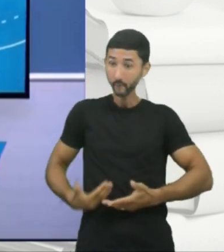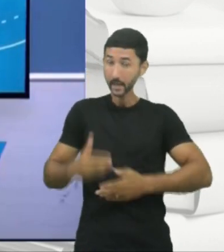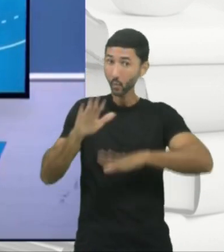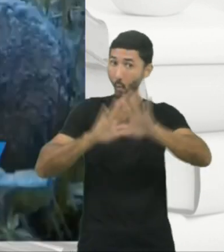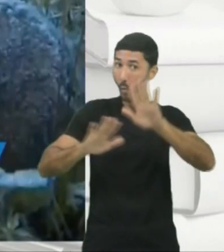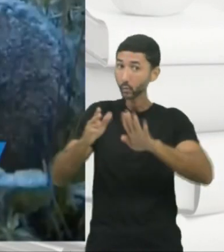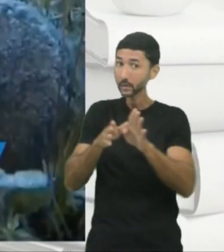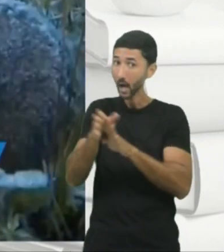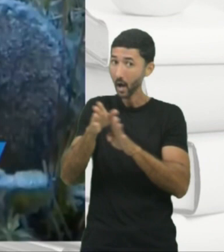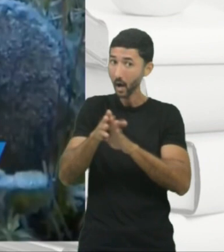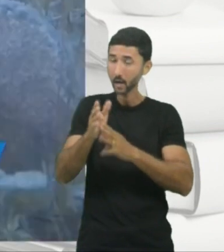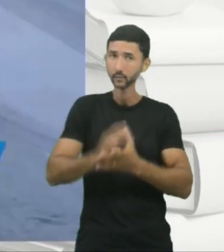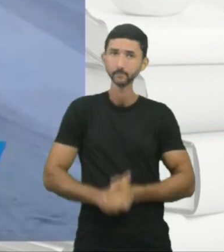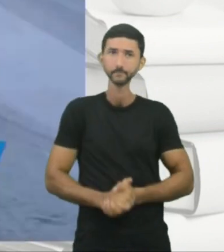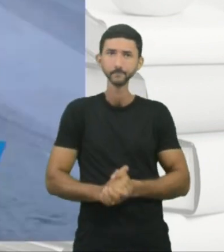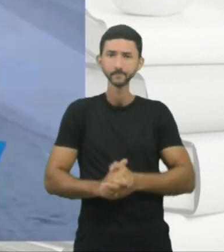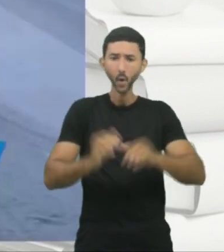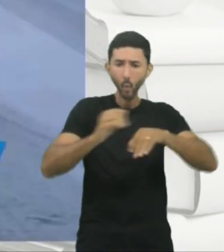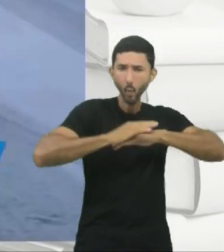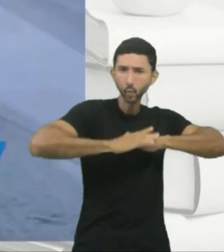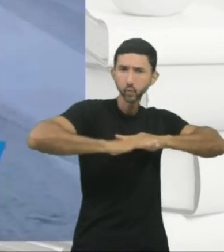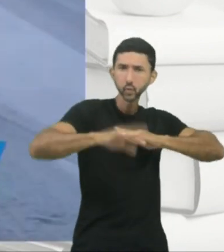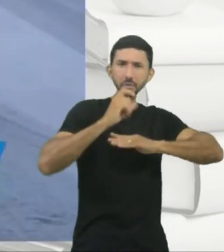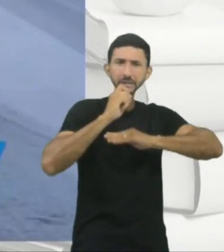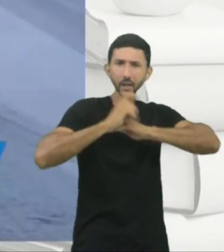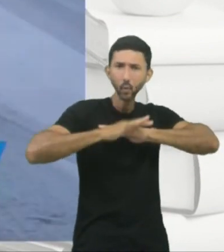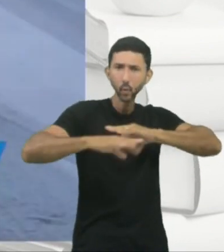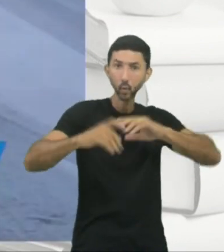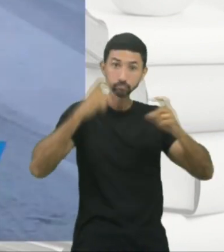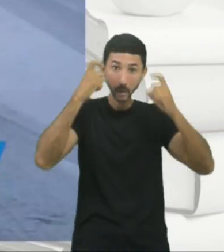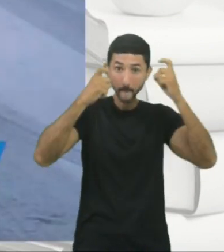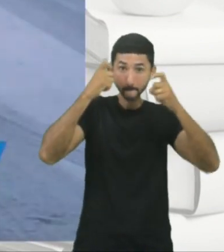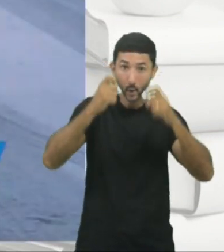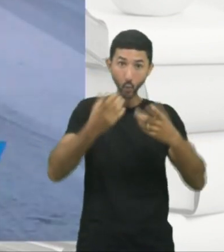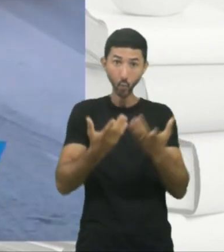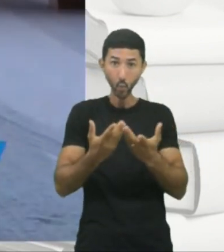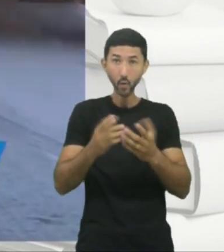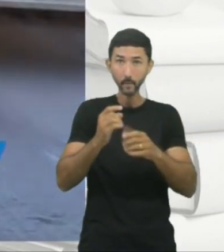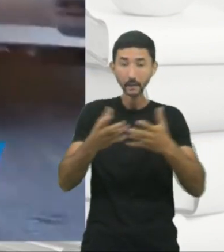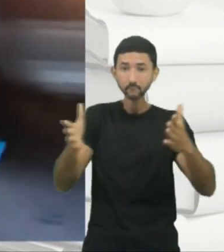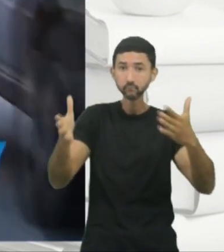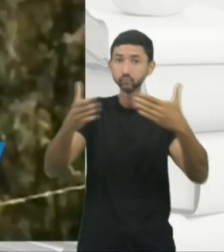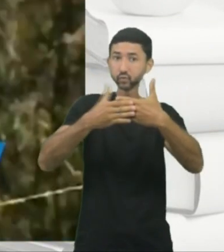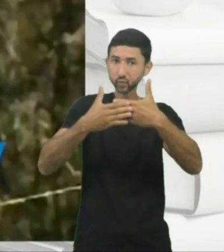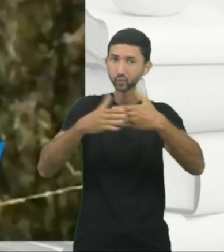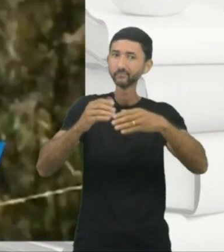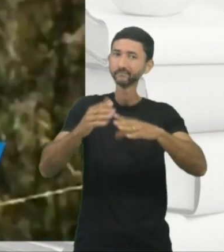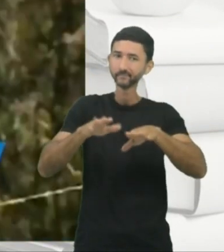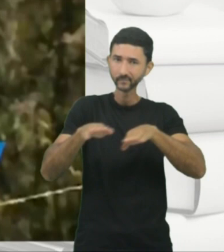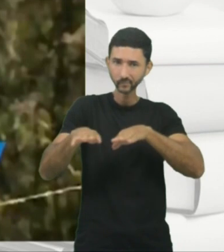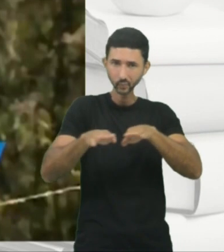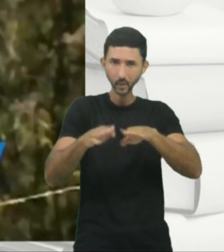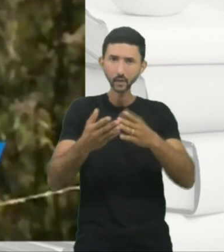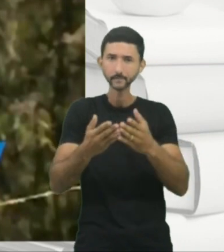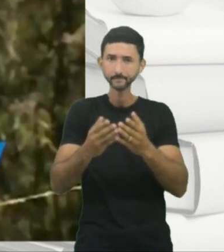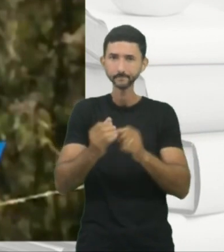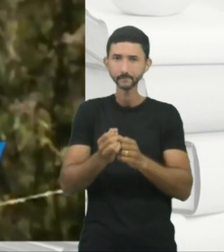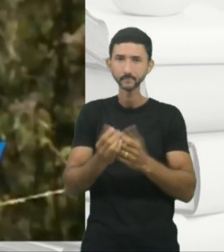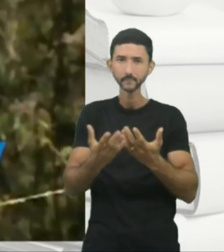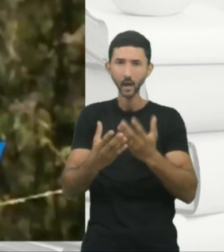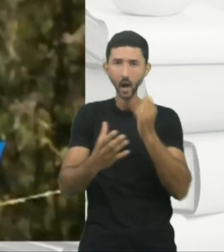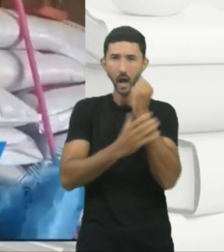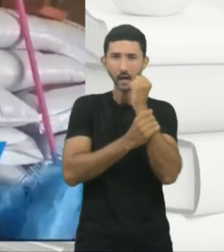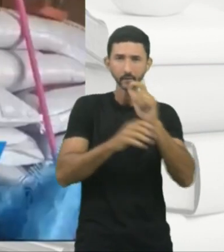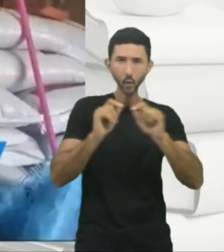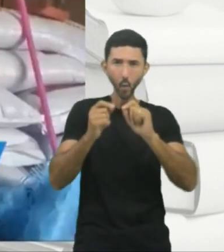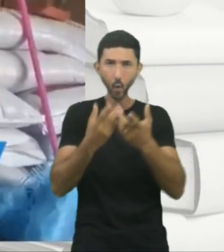cuidado. A formação de gelo na pista preocupa e pode levar ao fechamento de estradas. A Defesa Civil de São